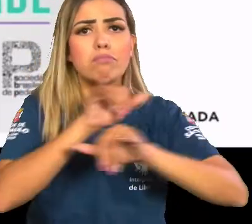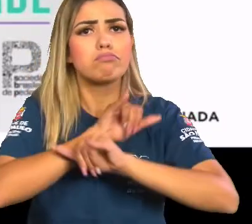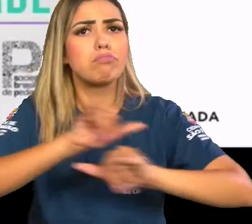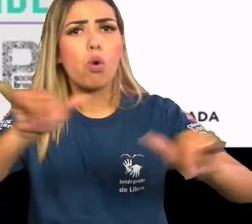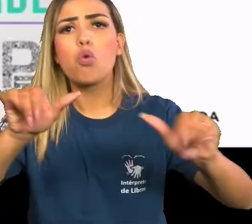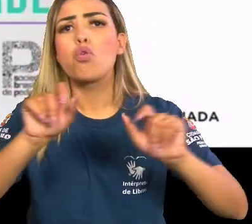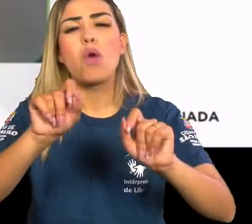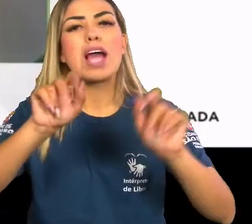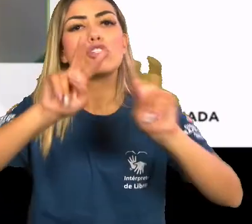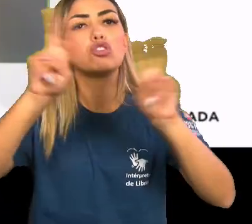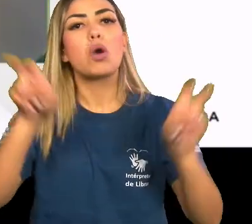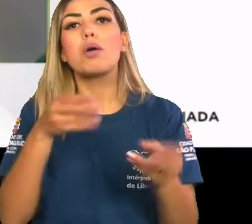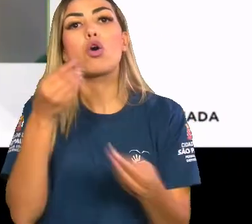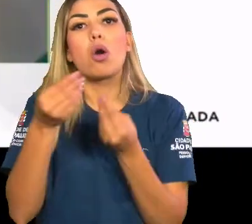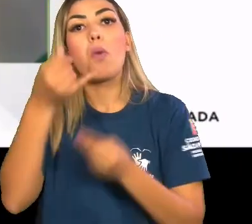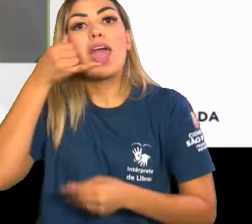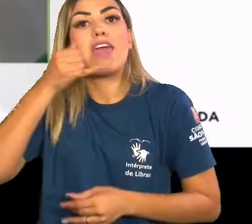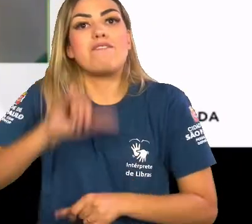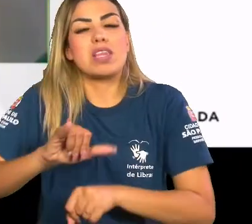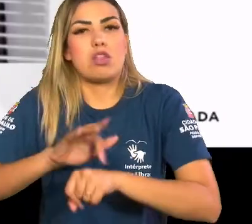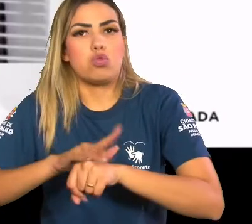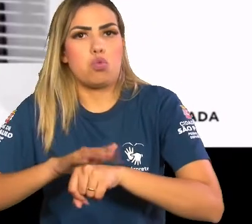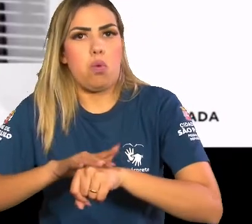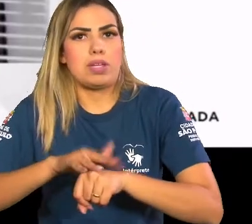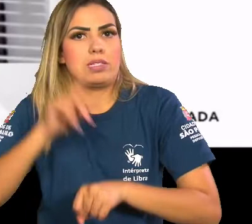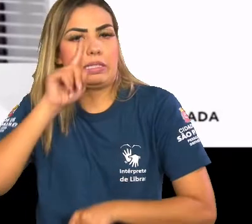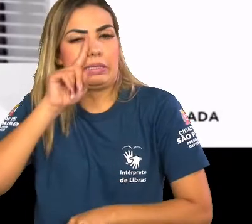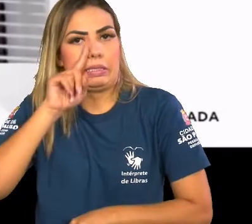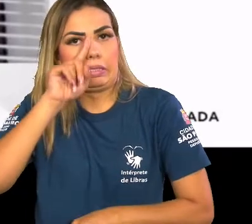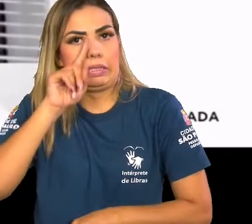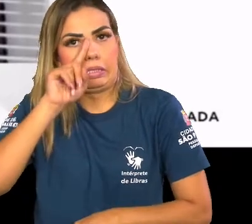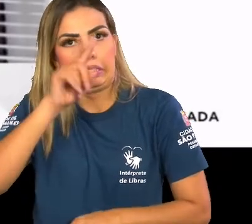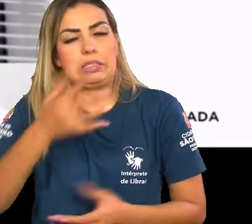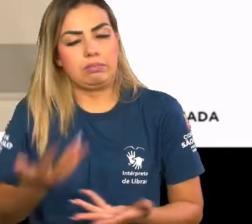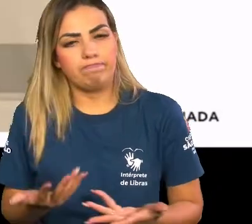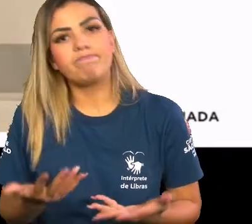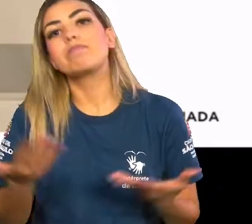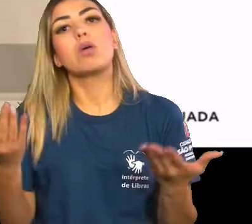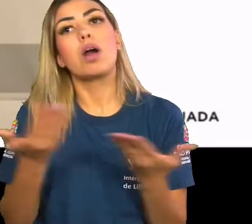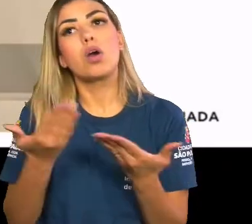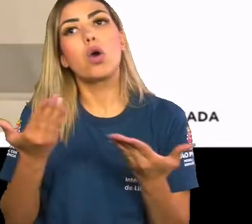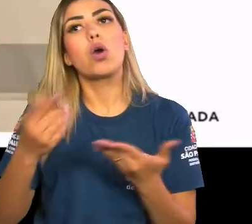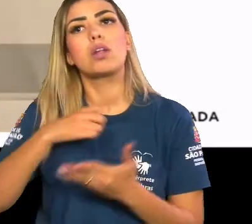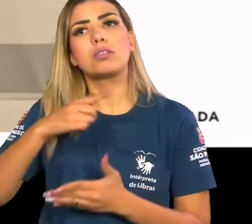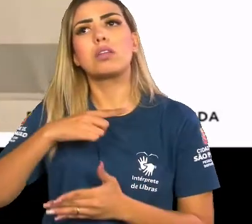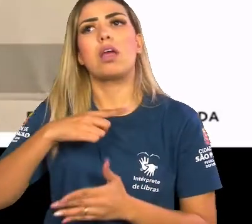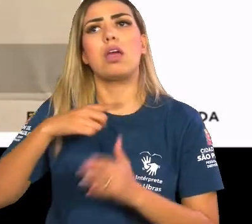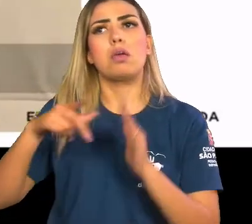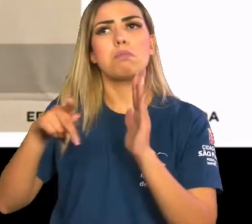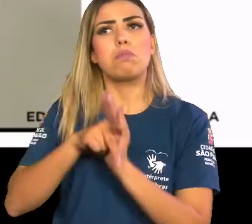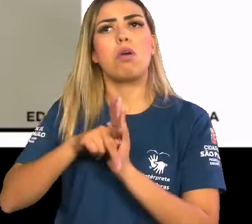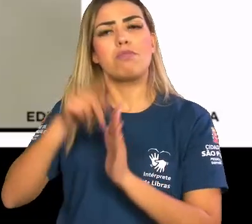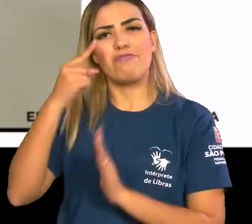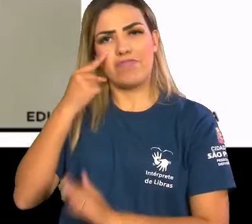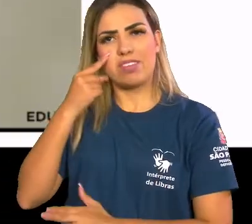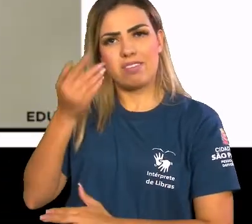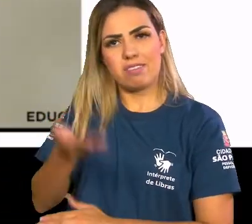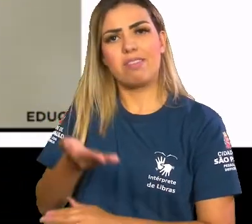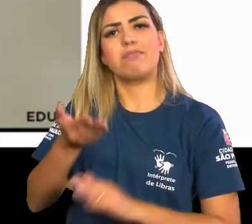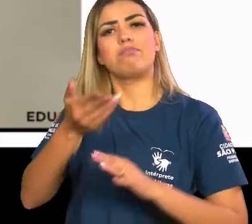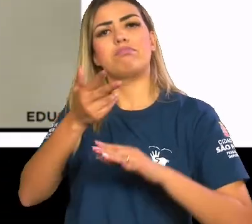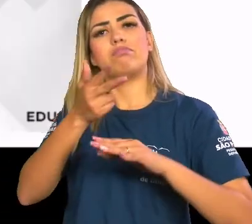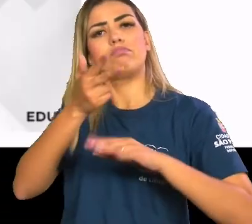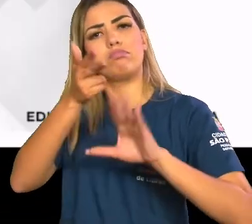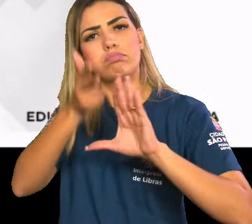doenças raras. O documento, publicado na revista da Sociedade Brasileira de Imunologia, foi resultado de um trabalho